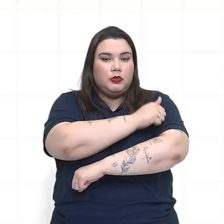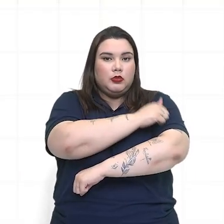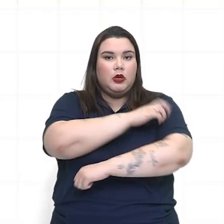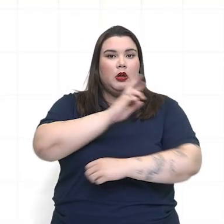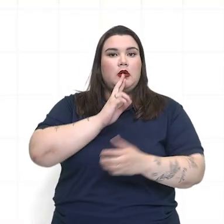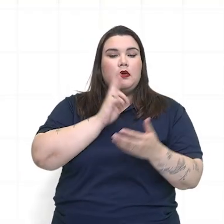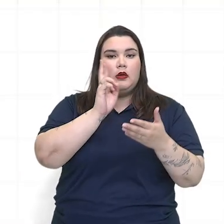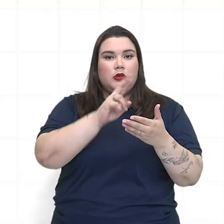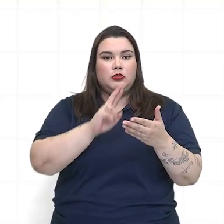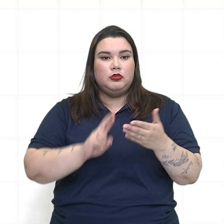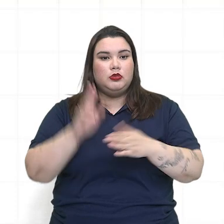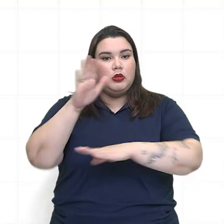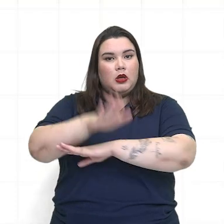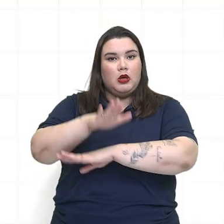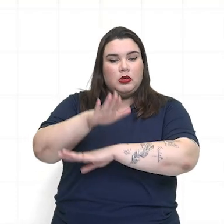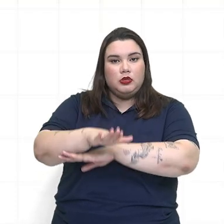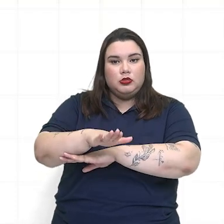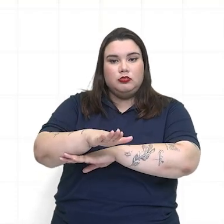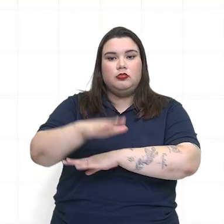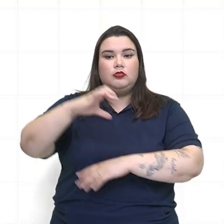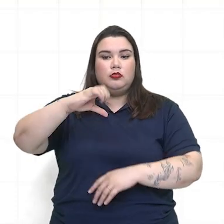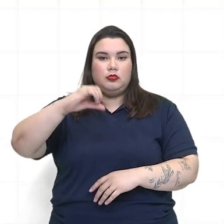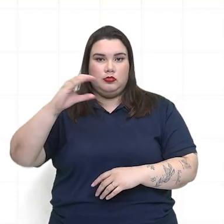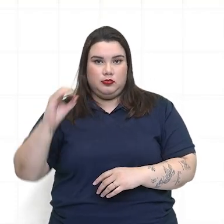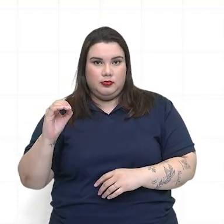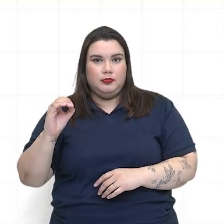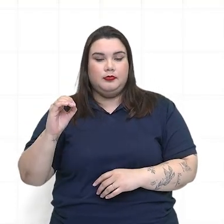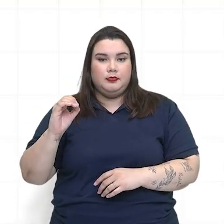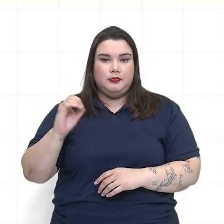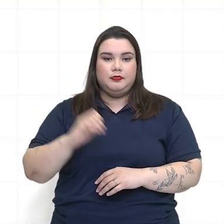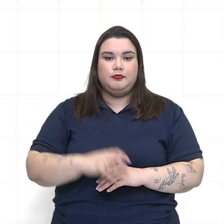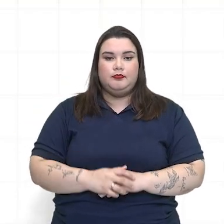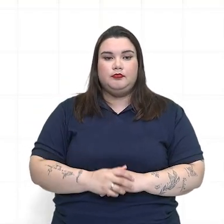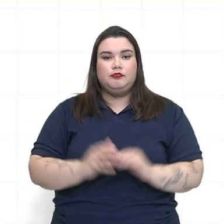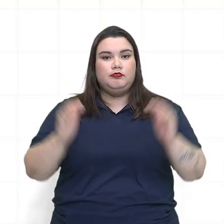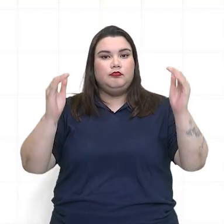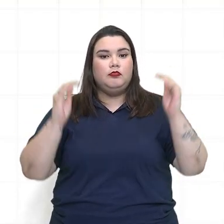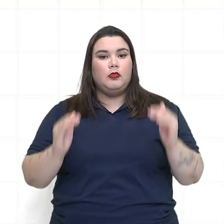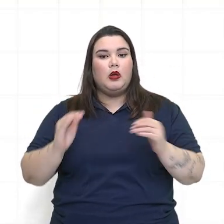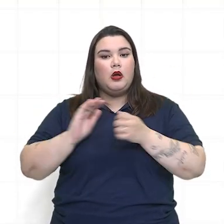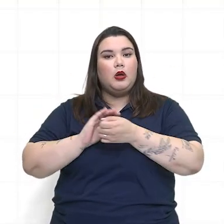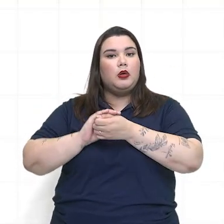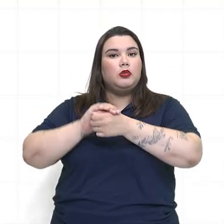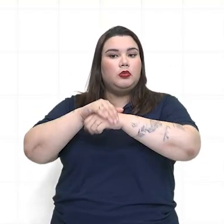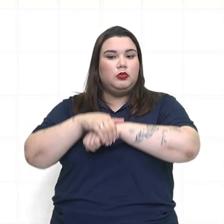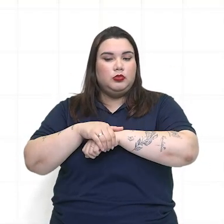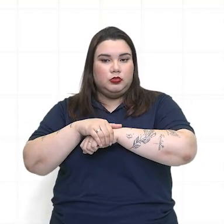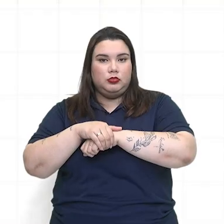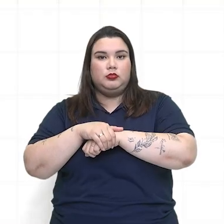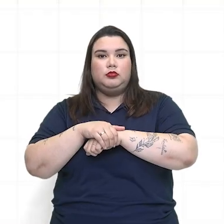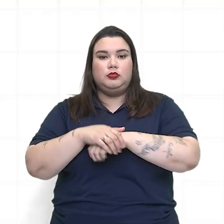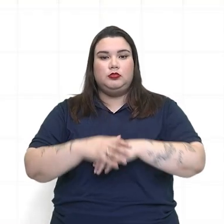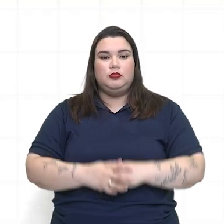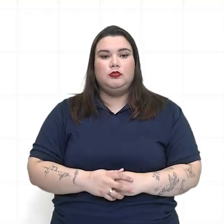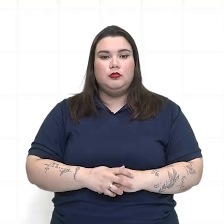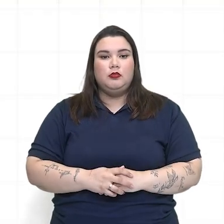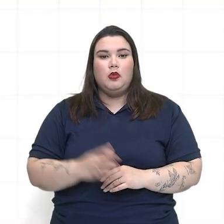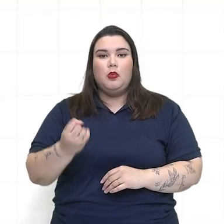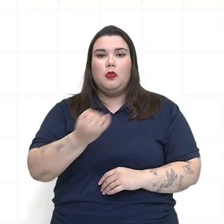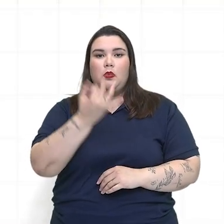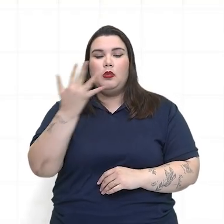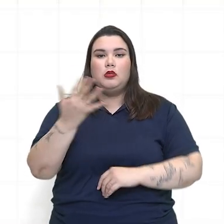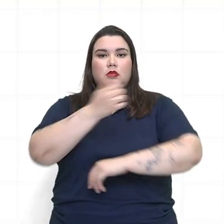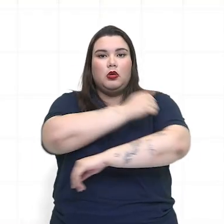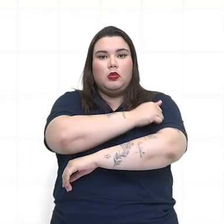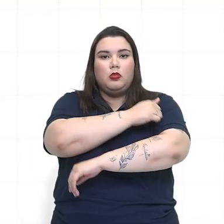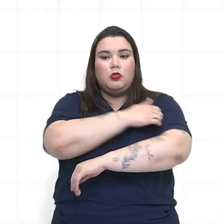quantos alunos no turno vespertino? 90. E por fim aqui, né, no turno noturno,